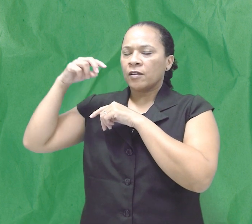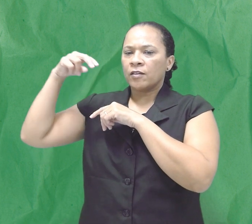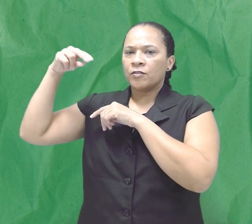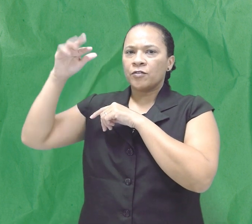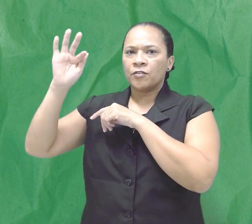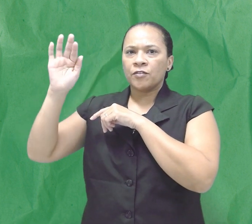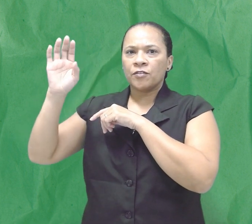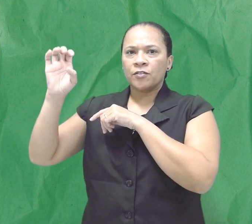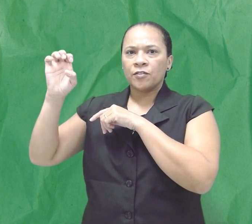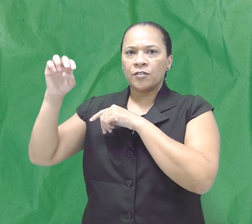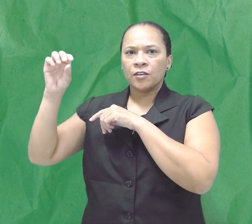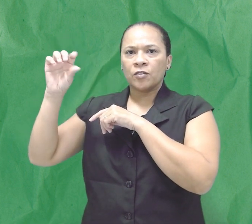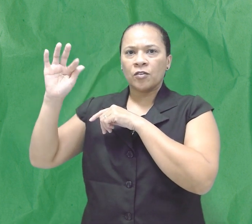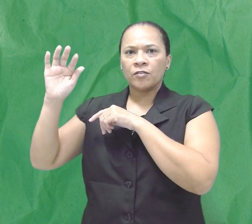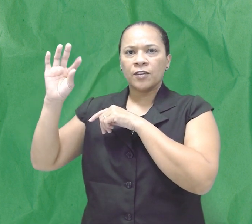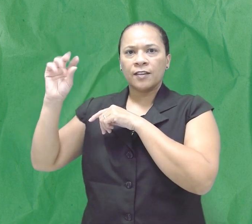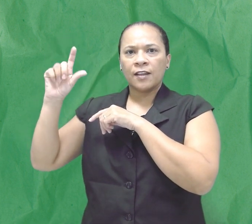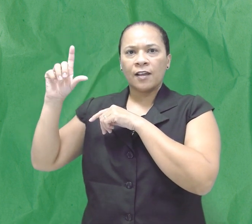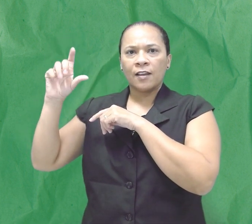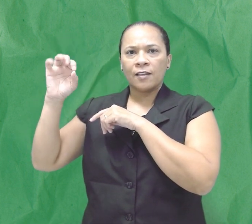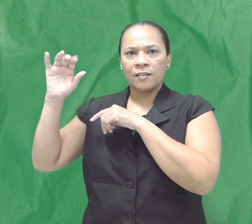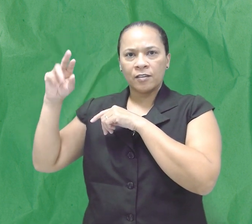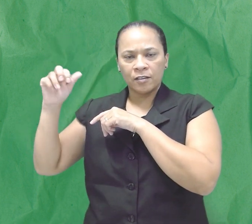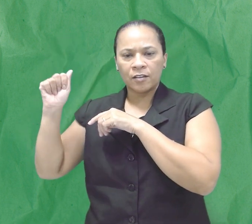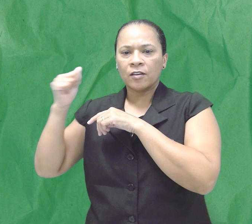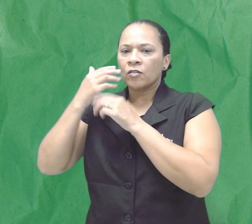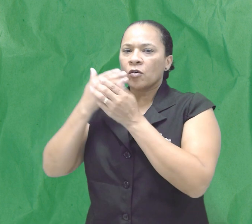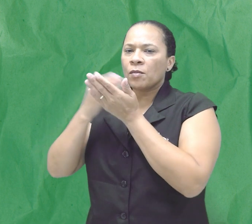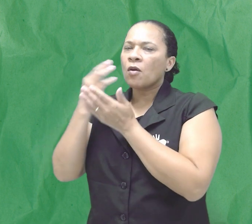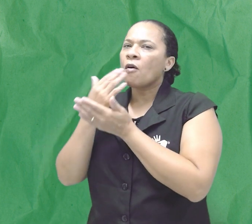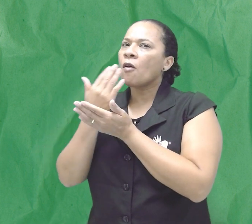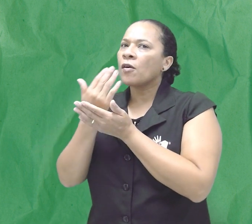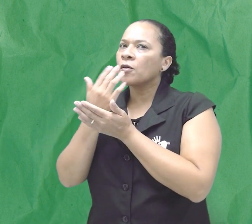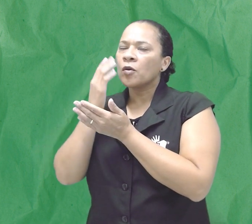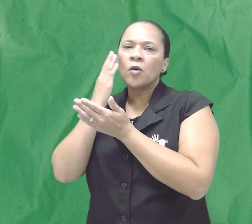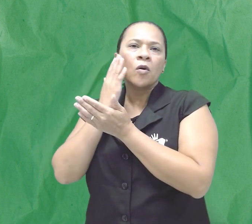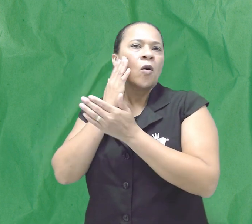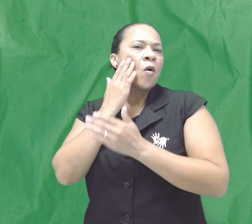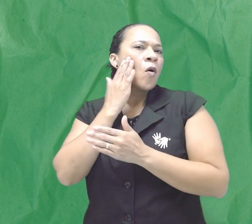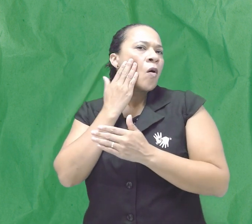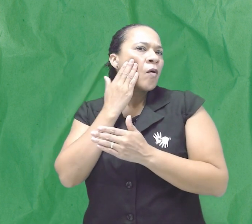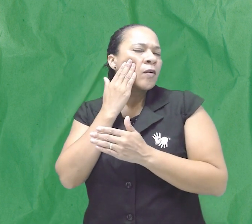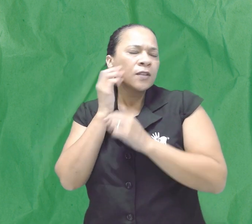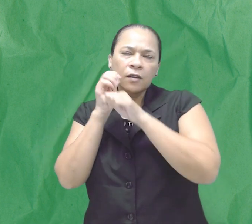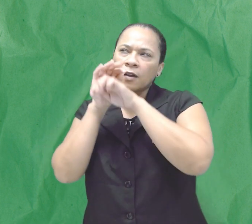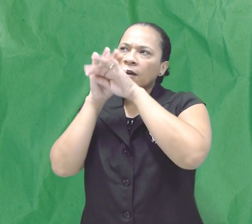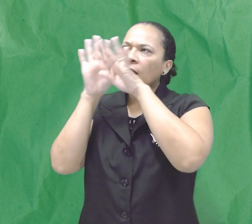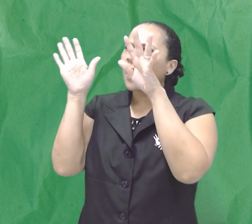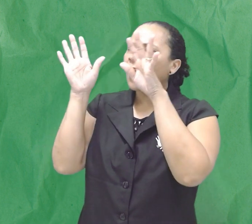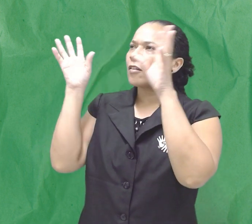a fenolftaleína começa a apresentar uma coloração rosa, começando um rosa bem claro e depois intensificando essa cor.